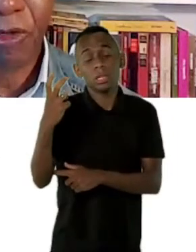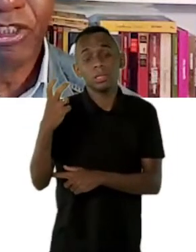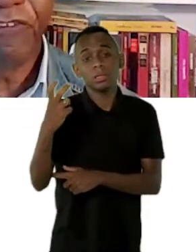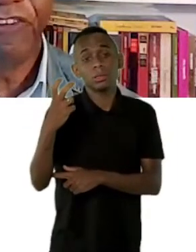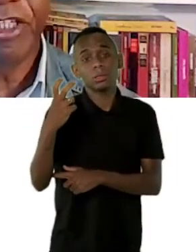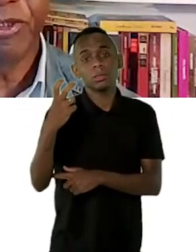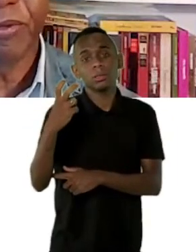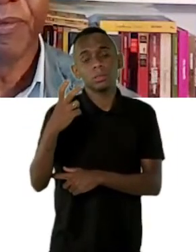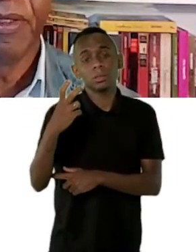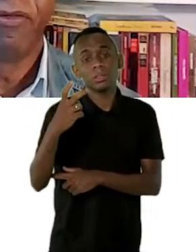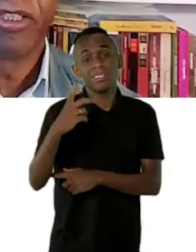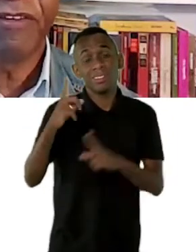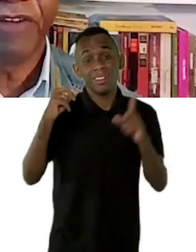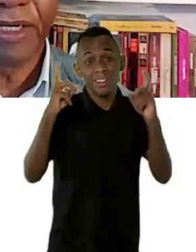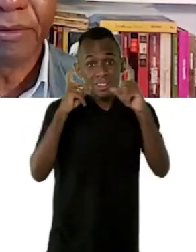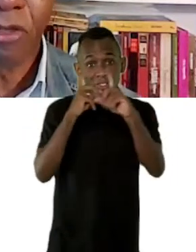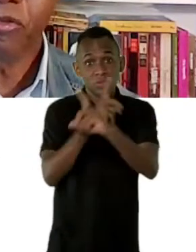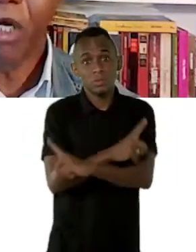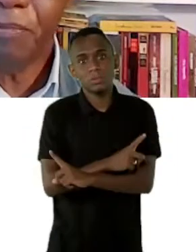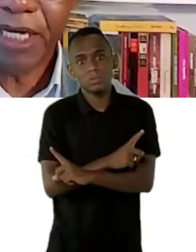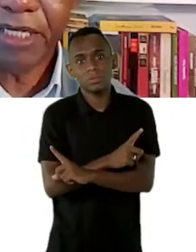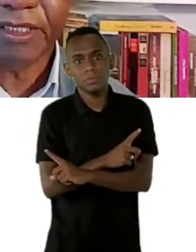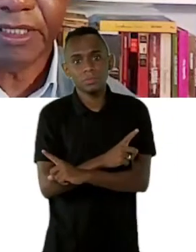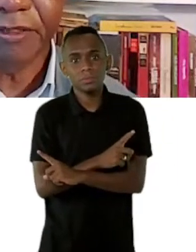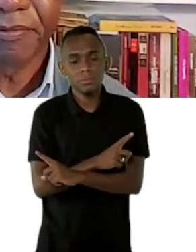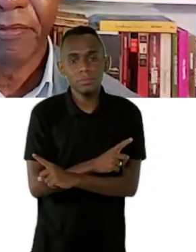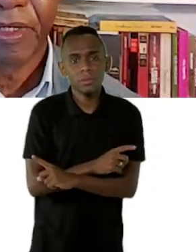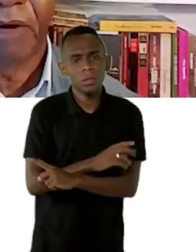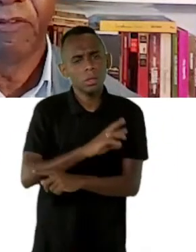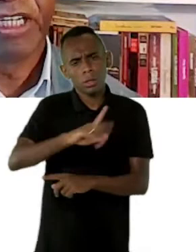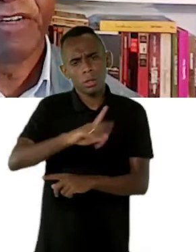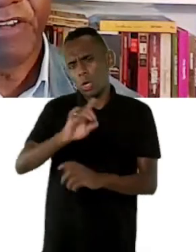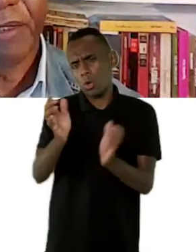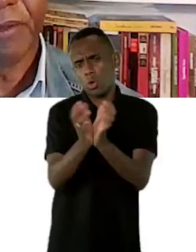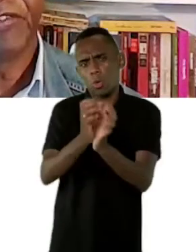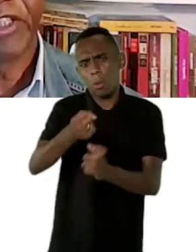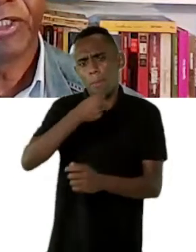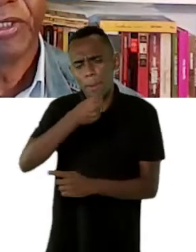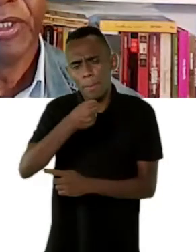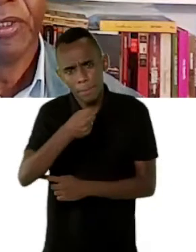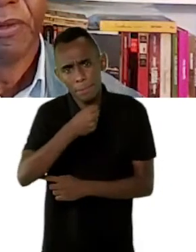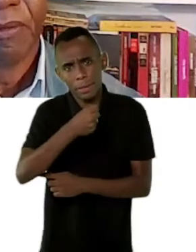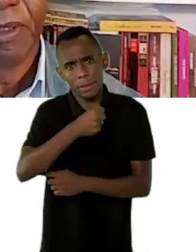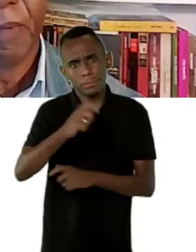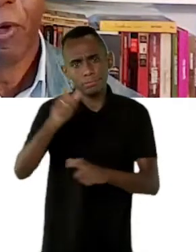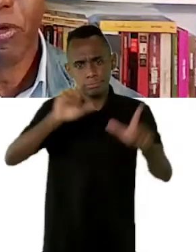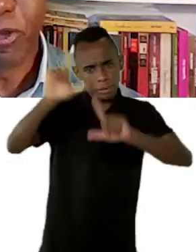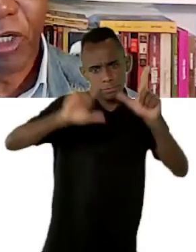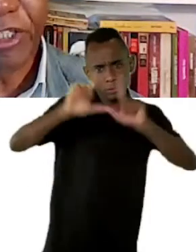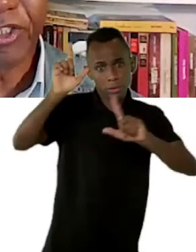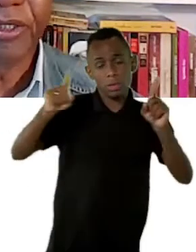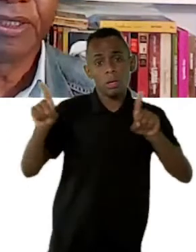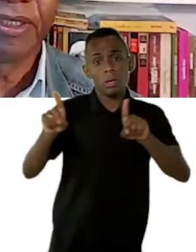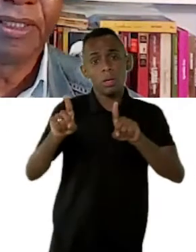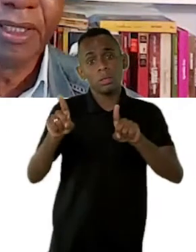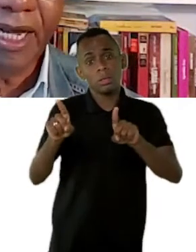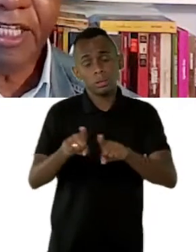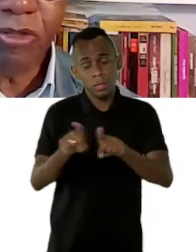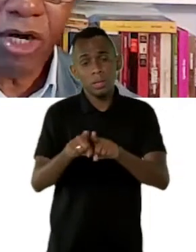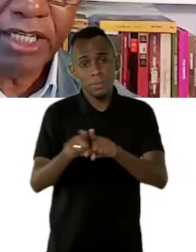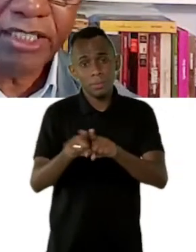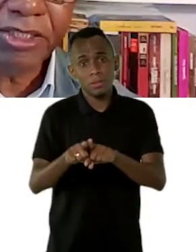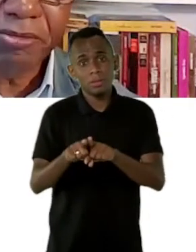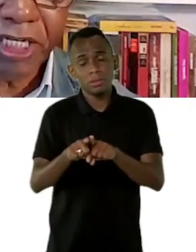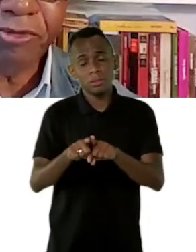é muito difícil você ver, não só a imprensa, cara, mas você vê, às vezes, reproduções